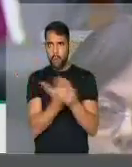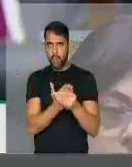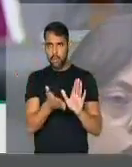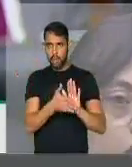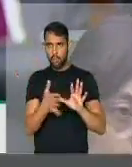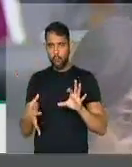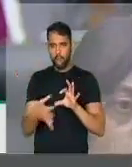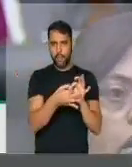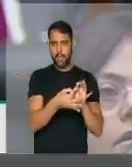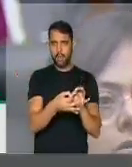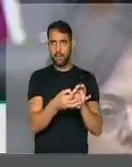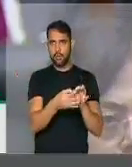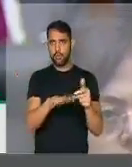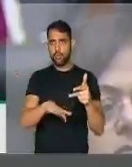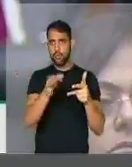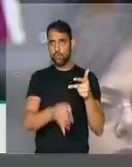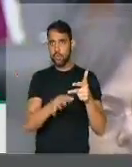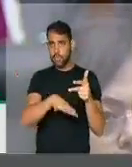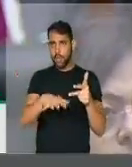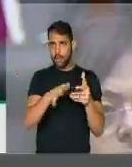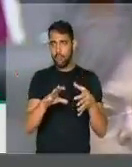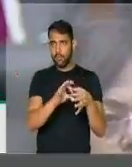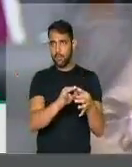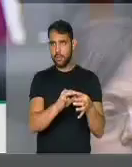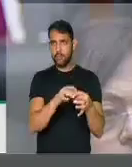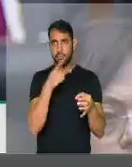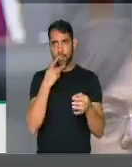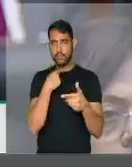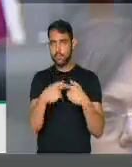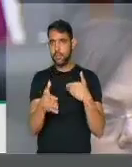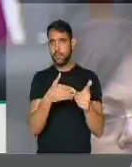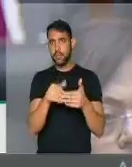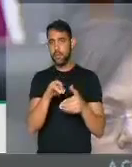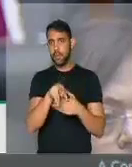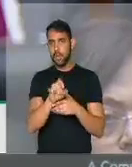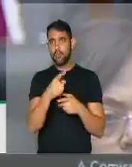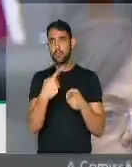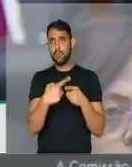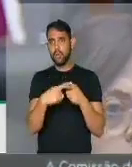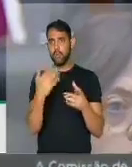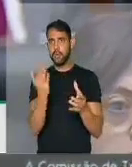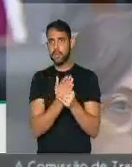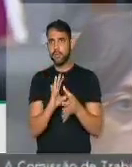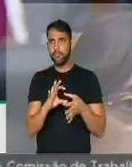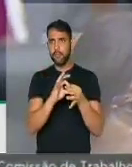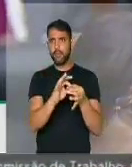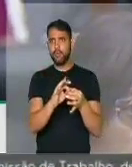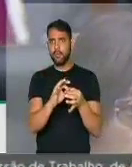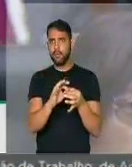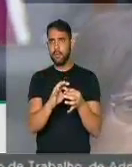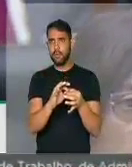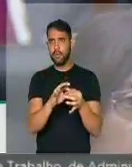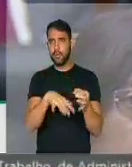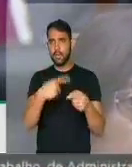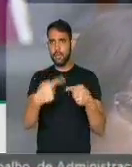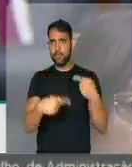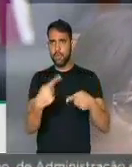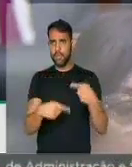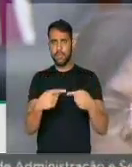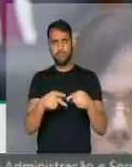não vincula o judiciário. O judiciário pode desclassificar o crime. Por que a denúncia vincula o juízo